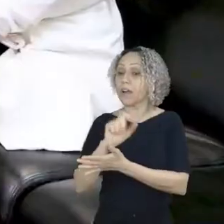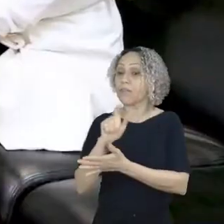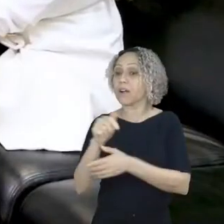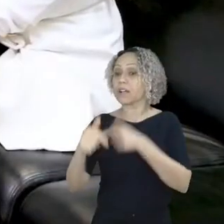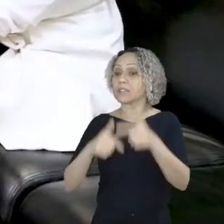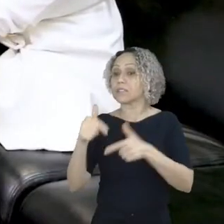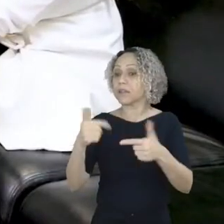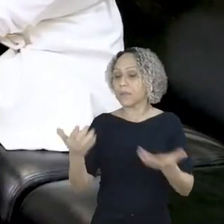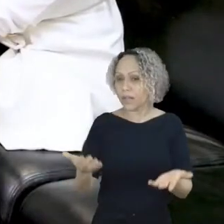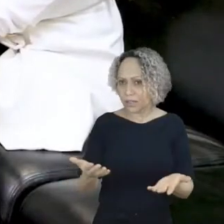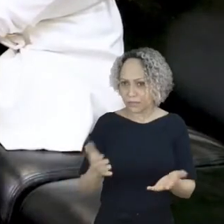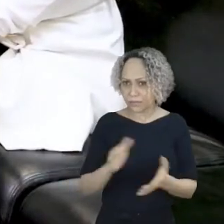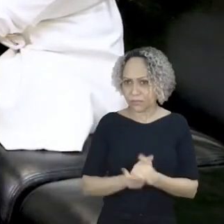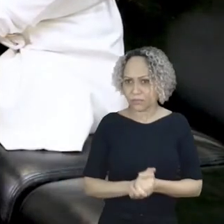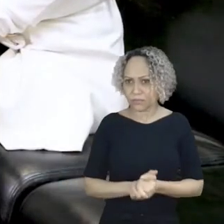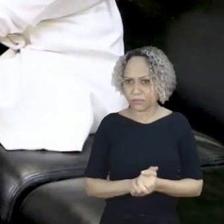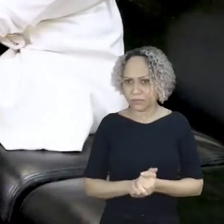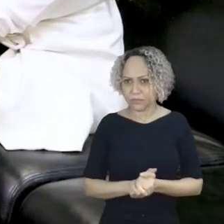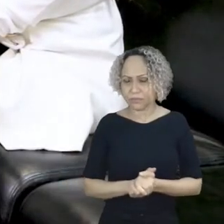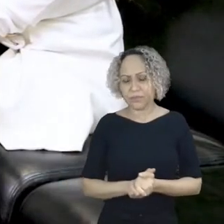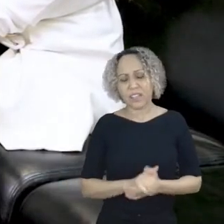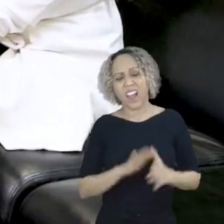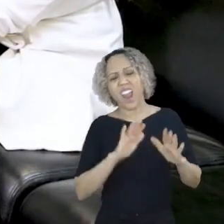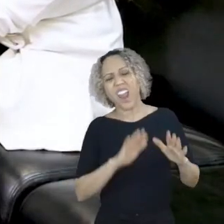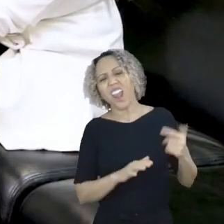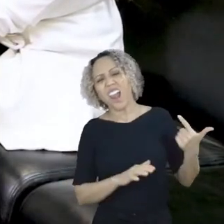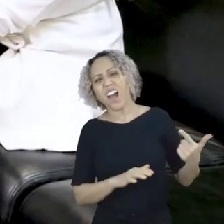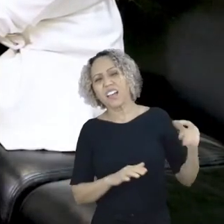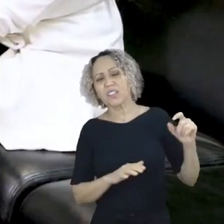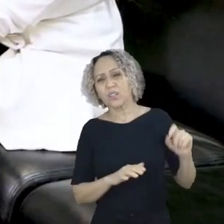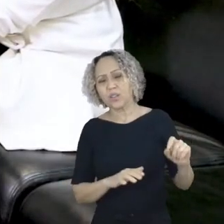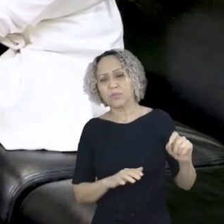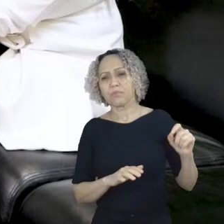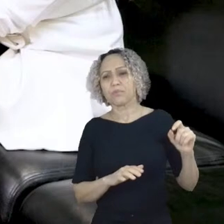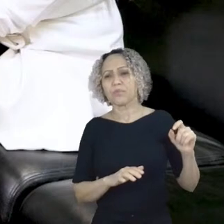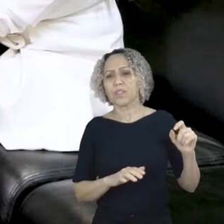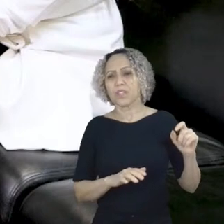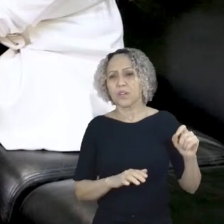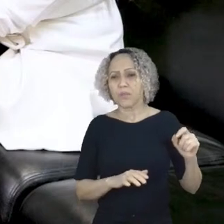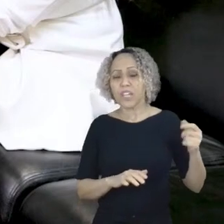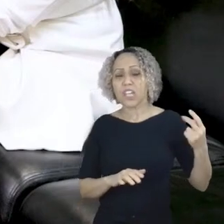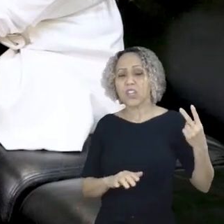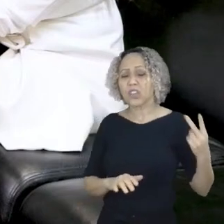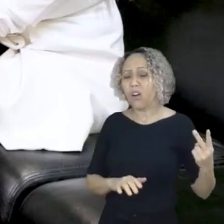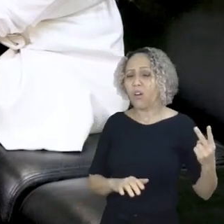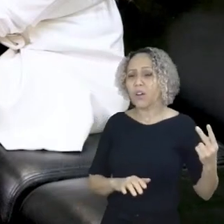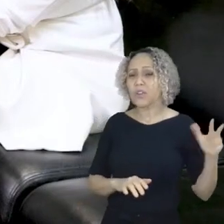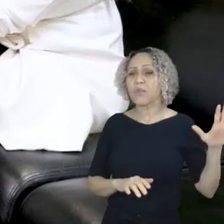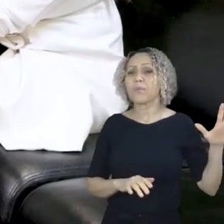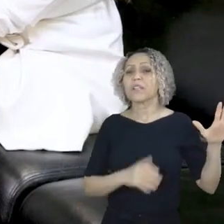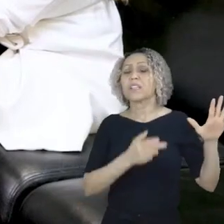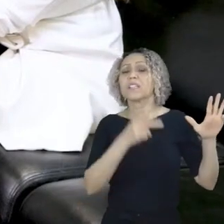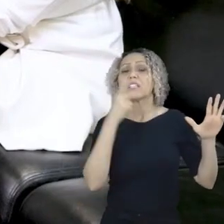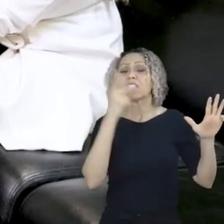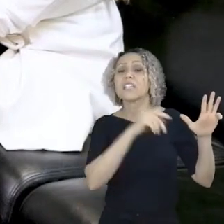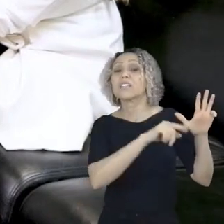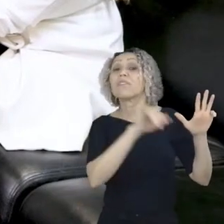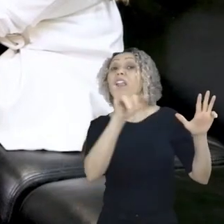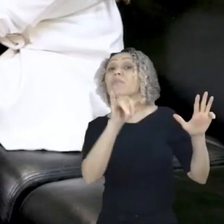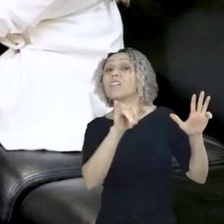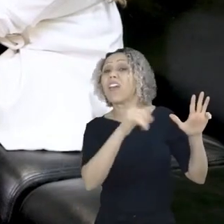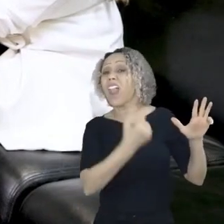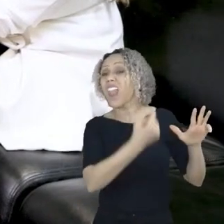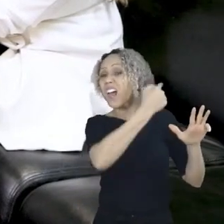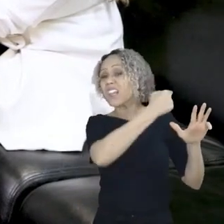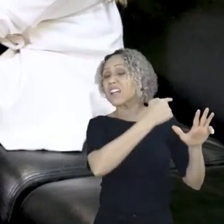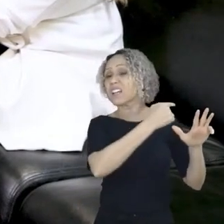local. No debate de 2002, quando o presidente Lula dizia as plataformas da Petrobras têm que ser feitas aqui, por que vai importar